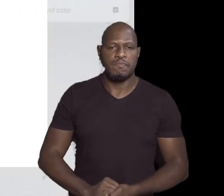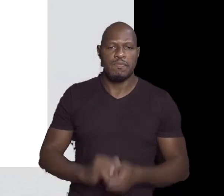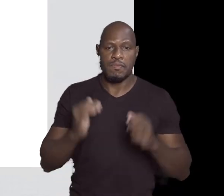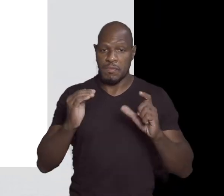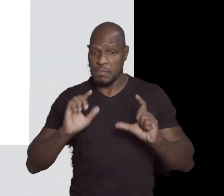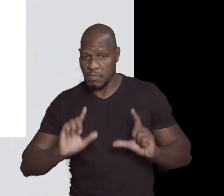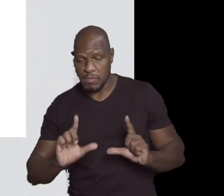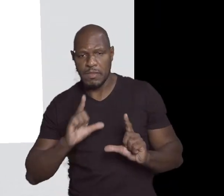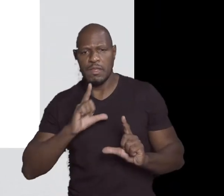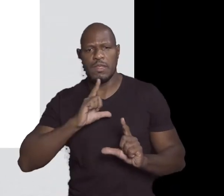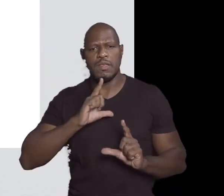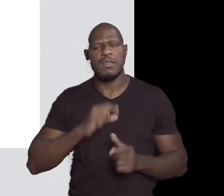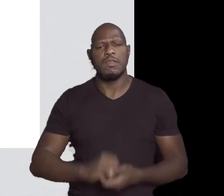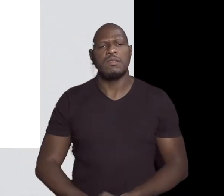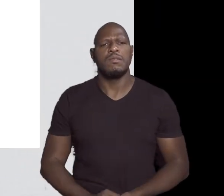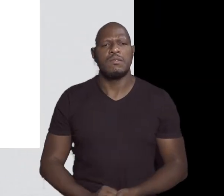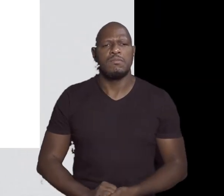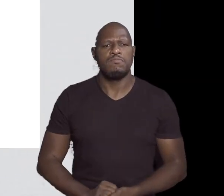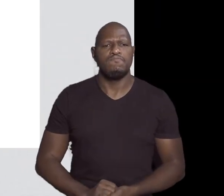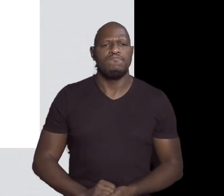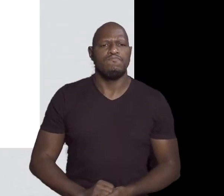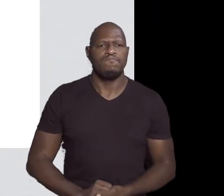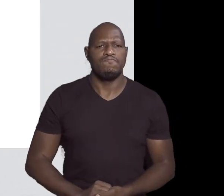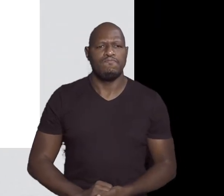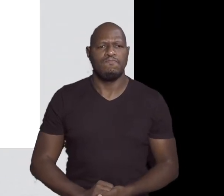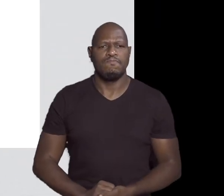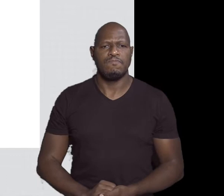tem um pequeno